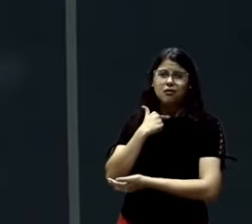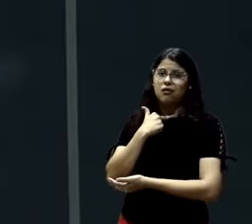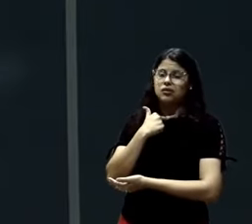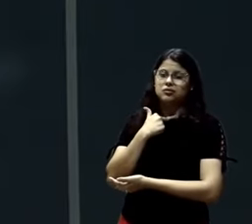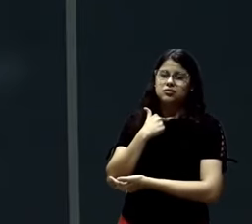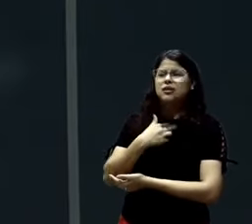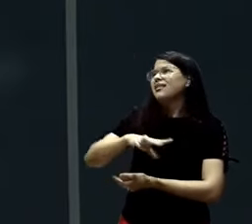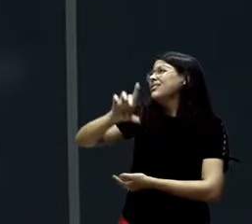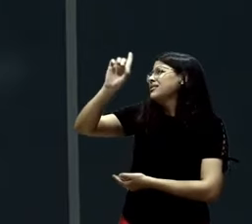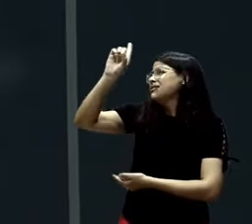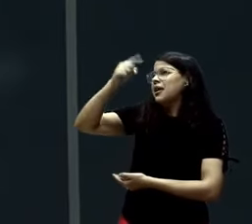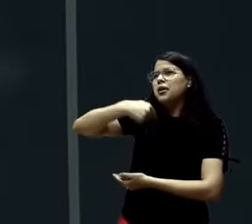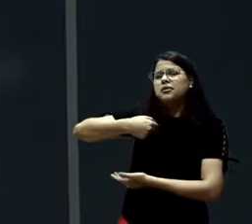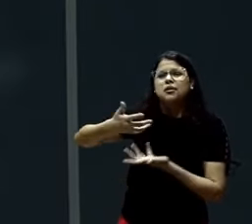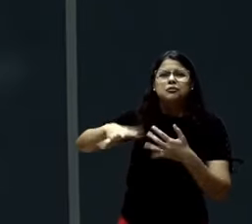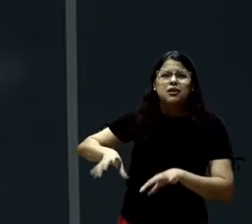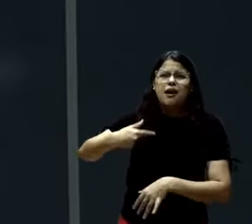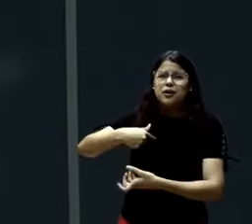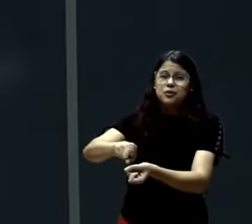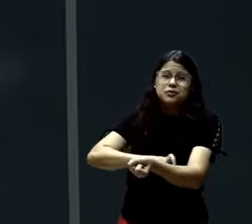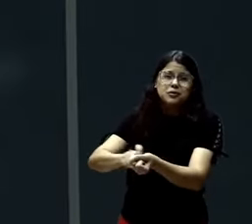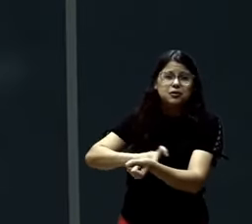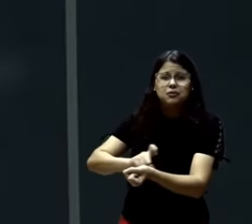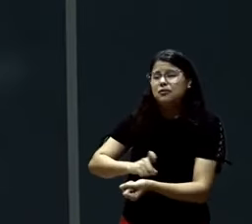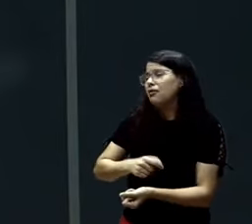Ó Deus, eu não tenho temperamento para isso,